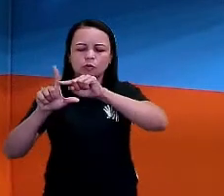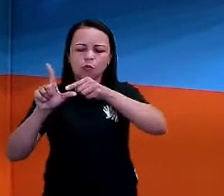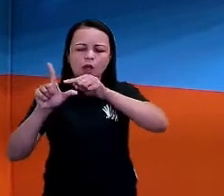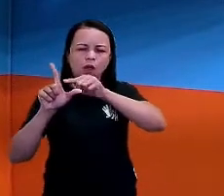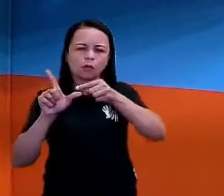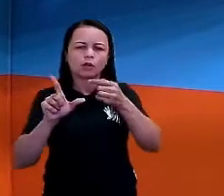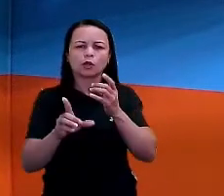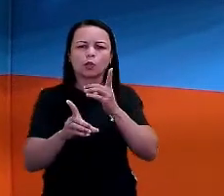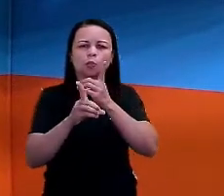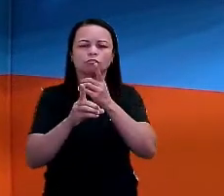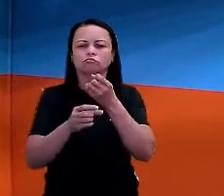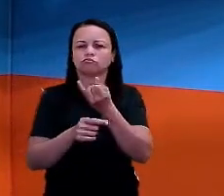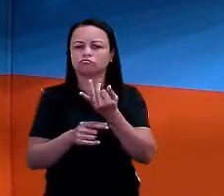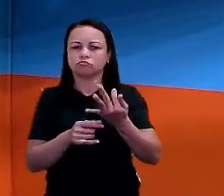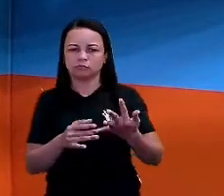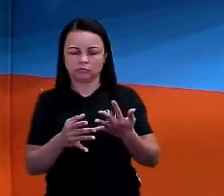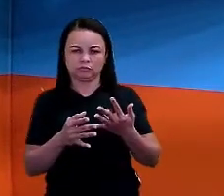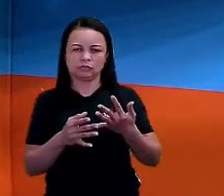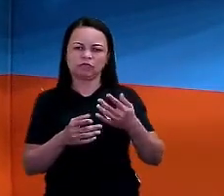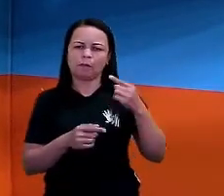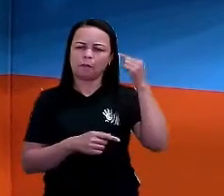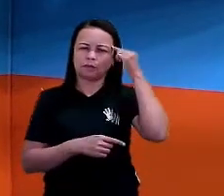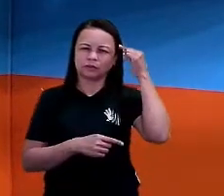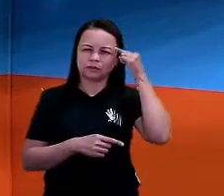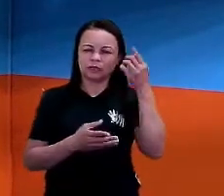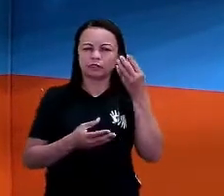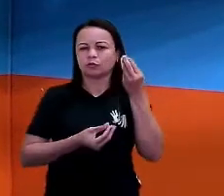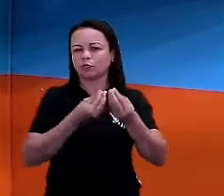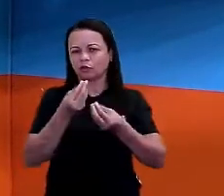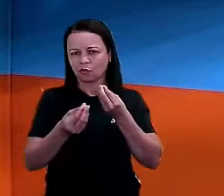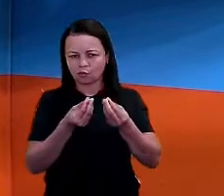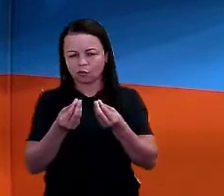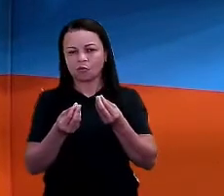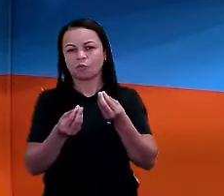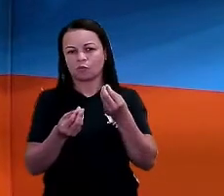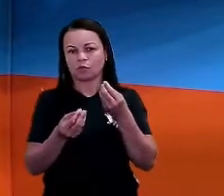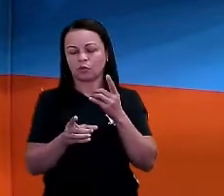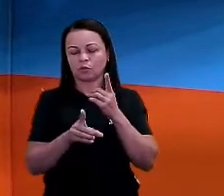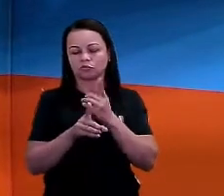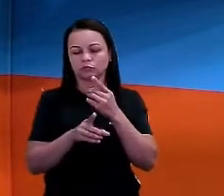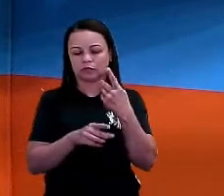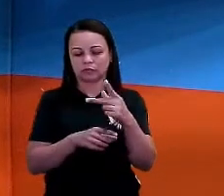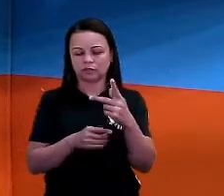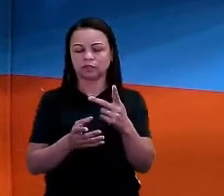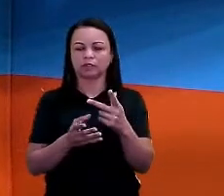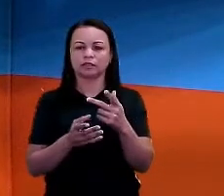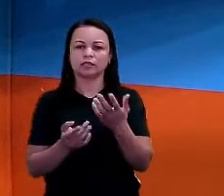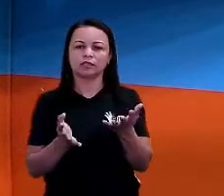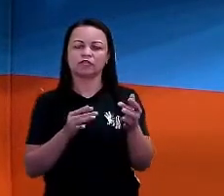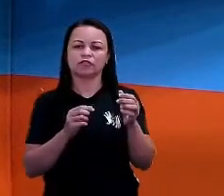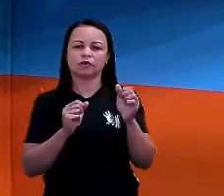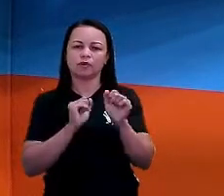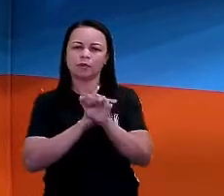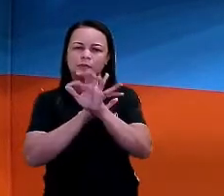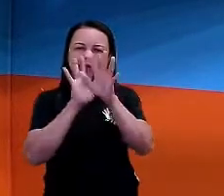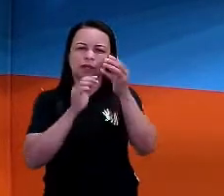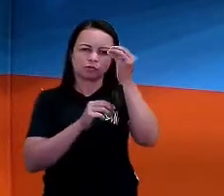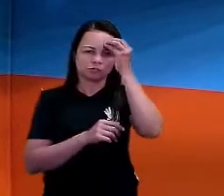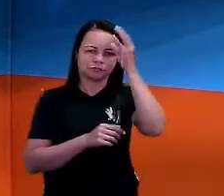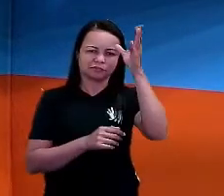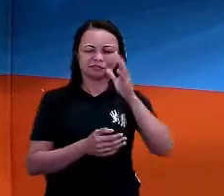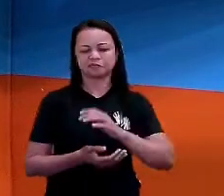ideia do que a gente precisa resolver aqui e vem comigo relembrar um pouco o conteúdo e ampliar um pouquinho mais esse